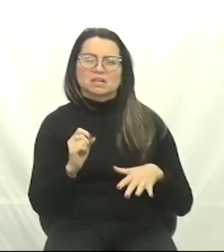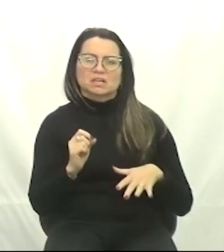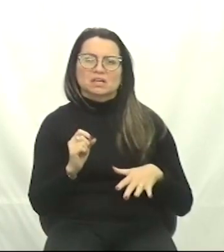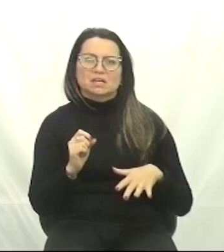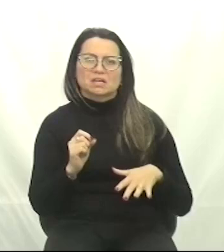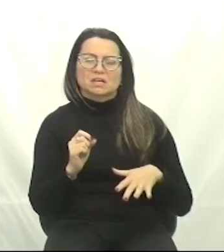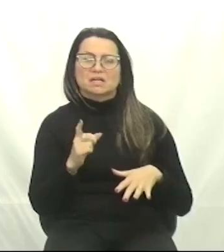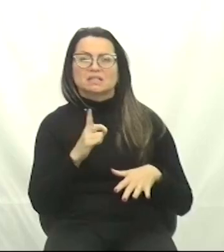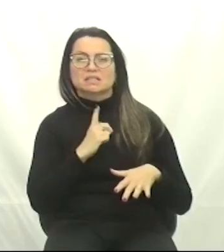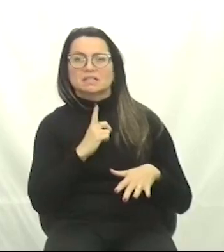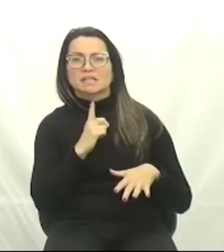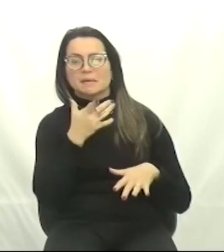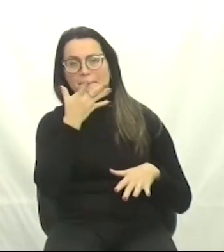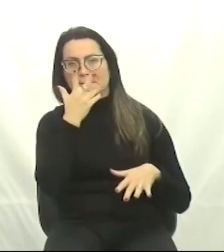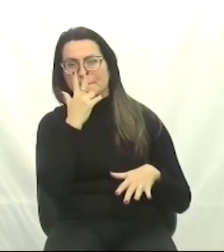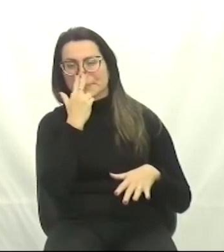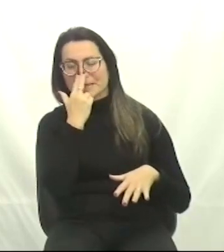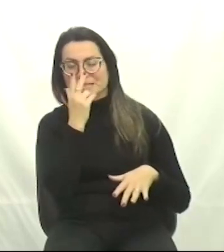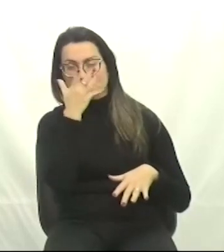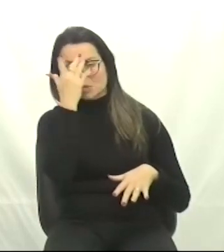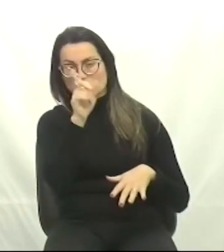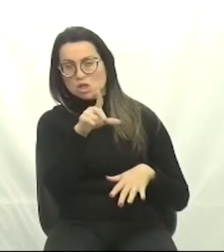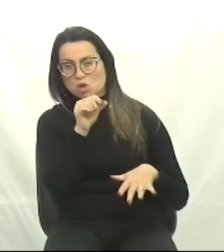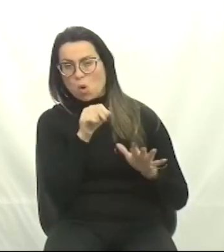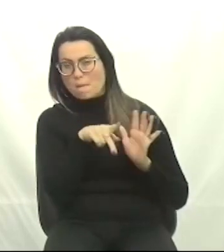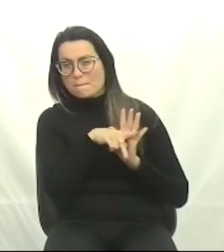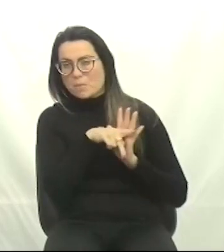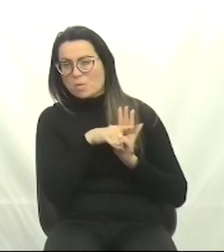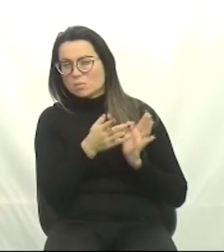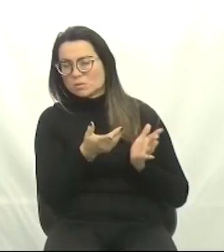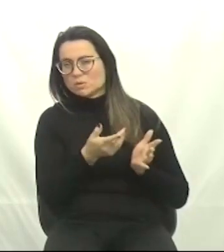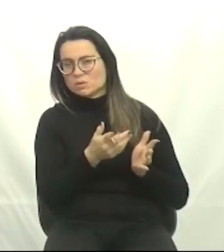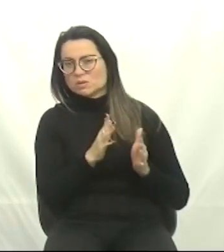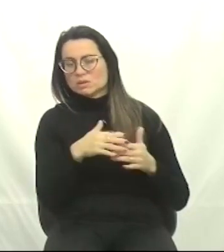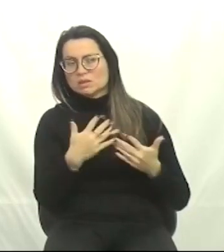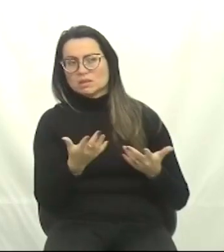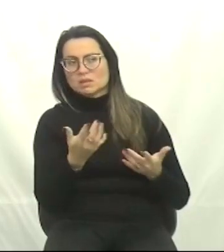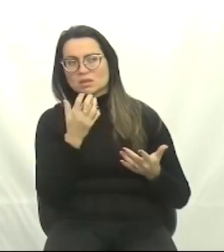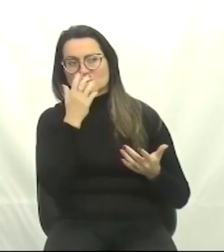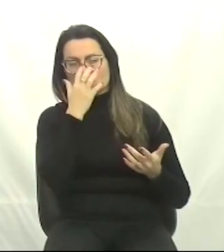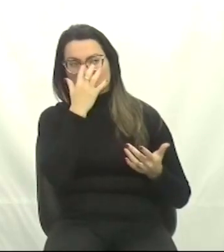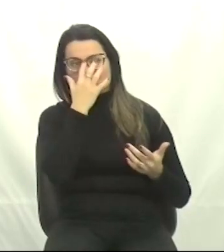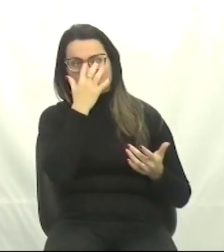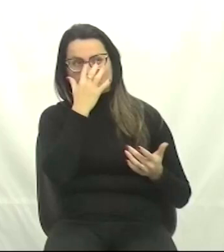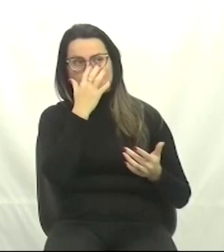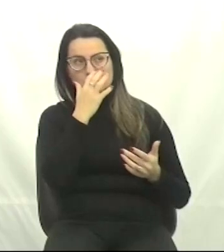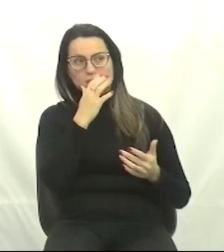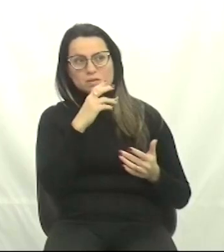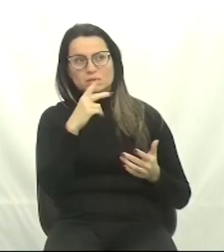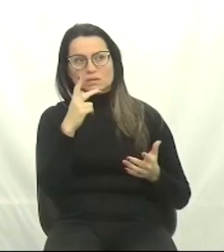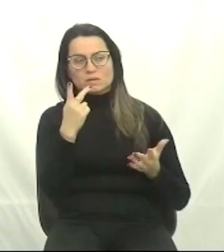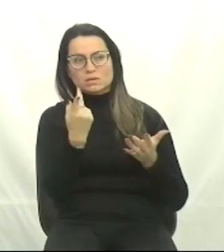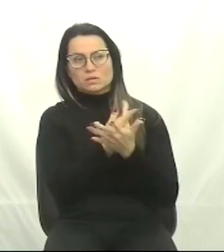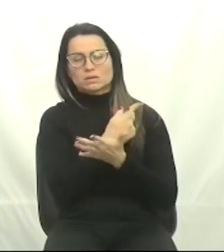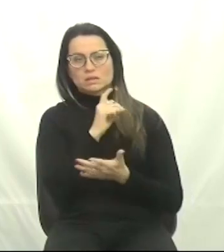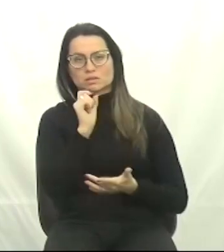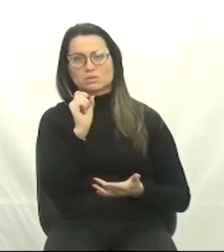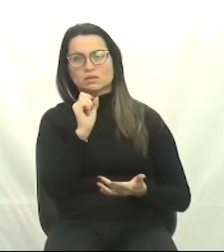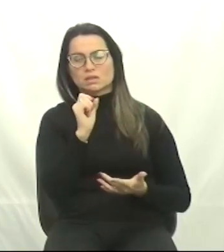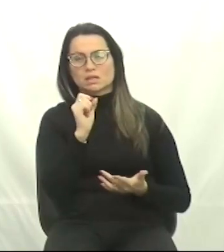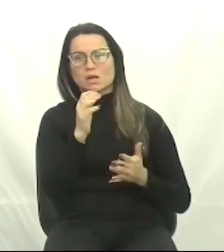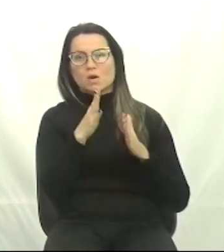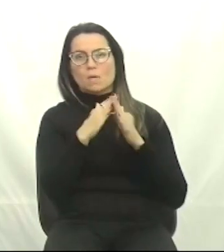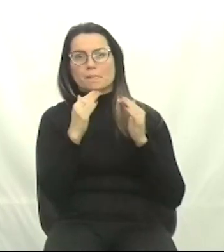Tem os seus escolhidos, para não dizer outra coisa. E nisso, faço esse pedido para poder sanar algumas